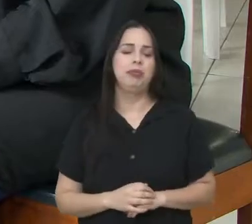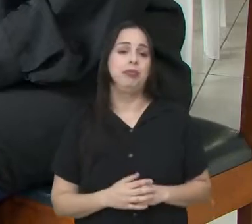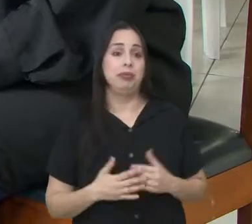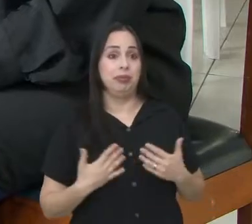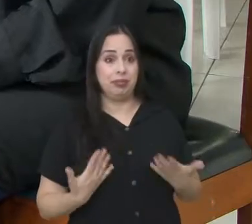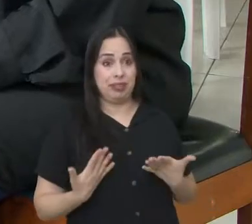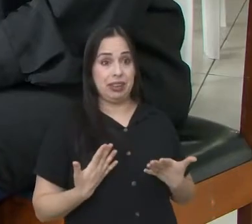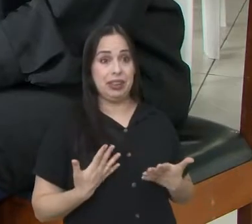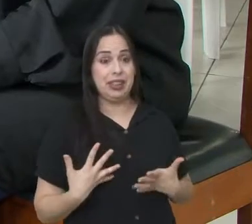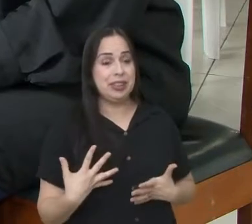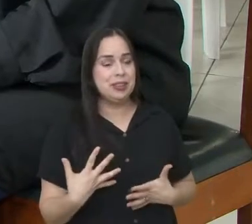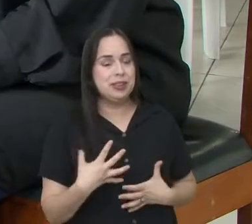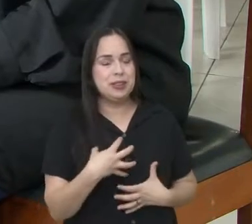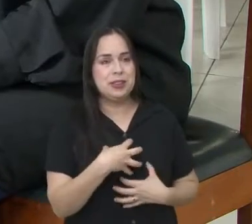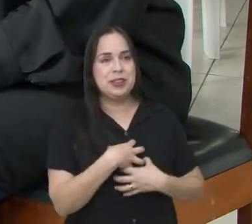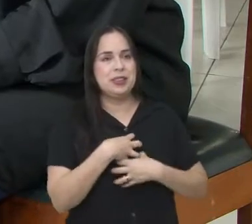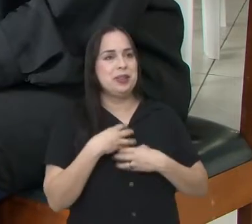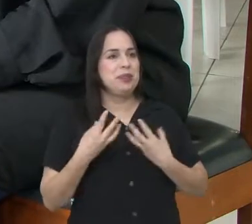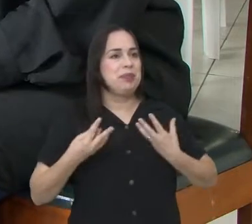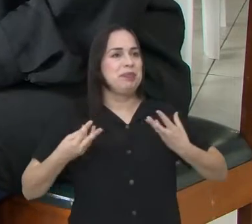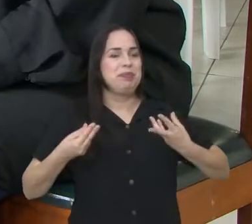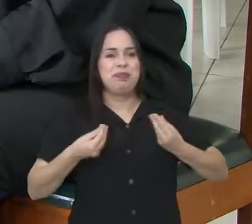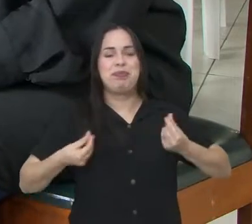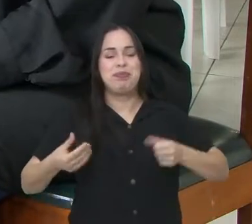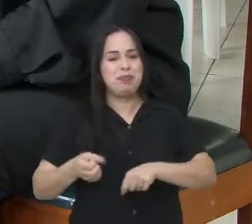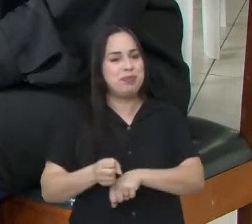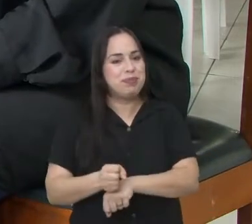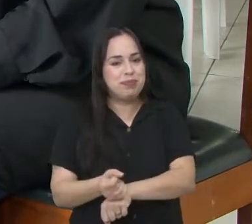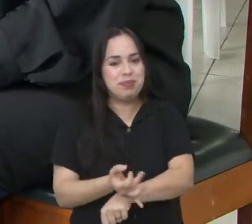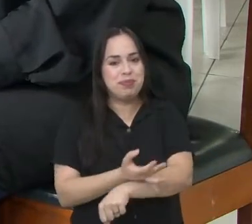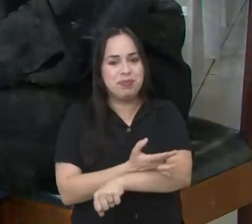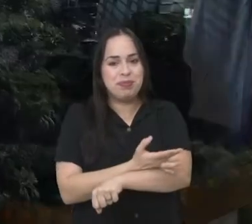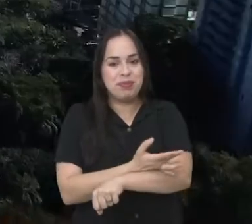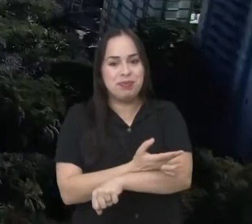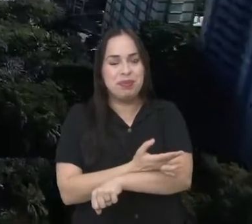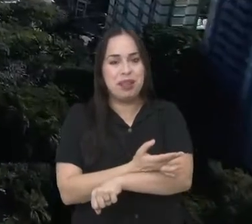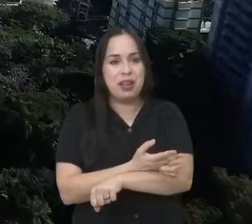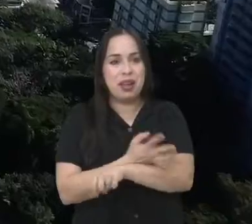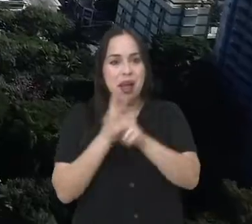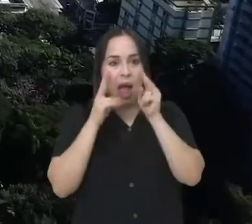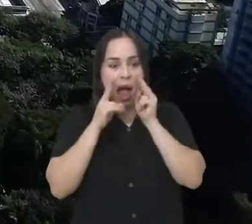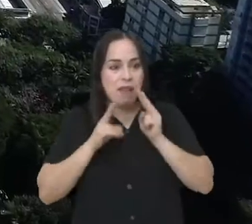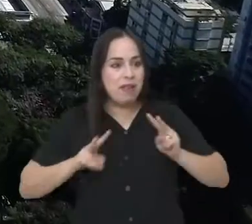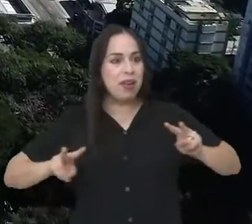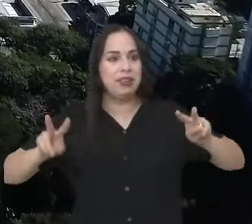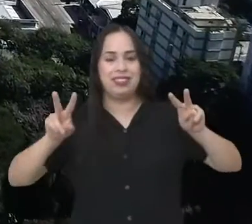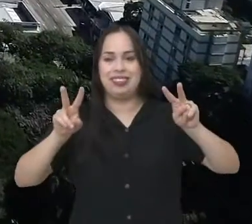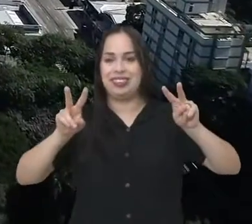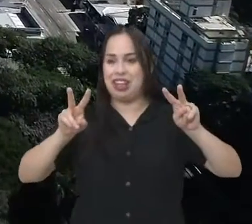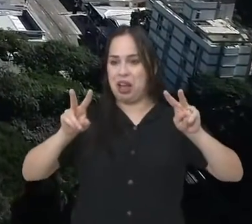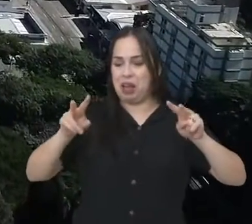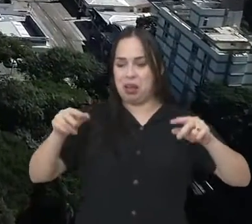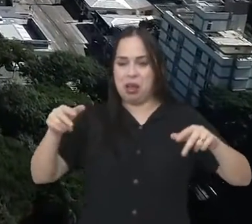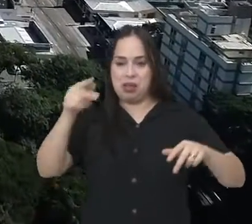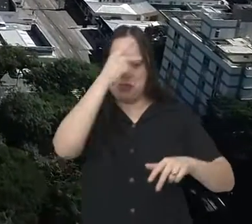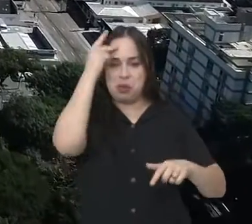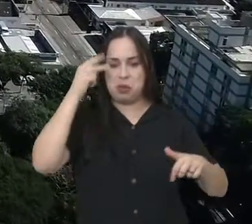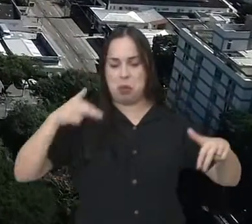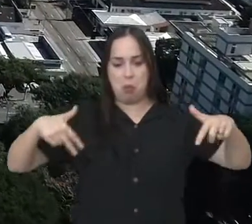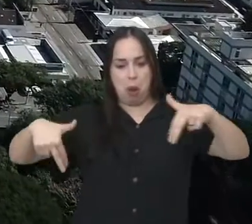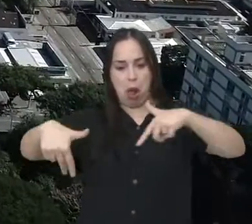Olha, o que mais me emociona mesmo é ver todo esse glamour, ver esse